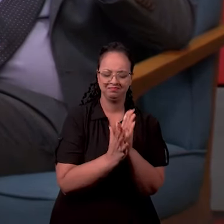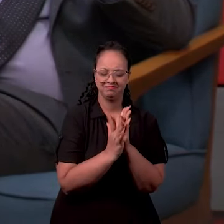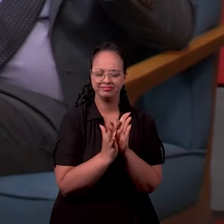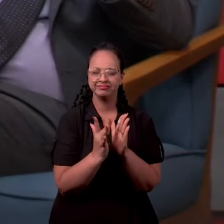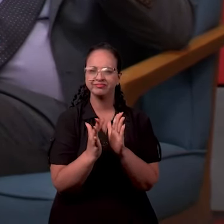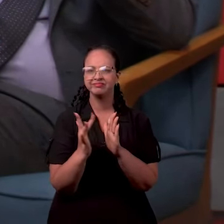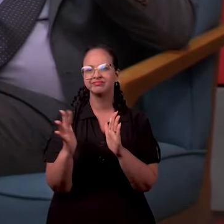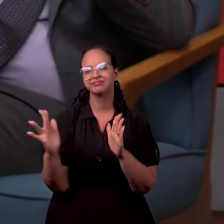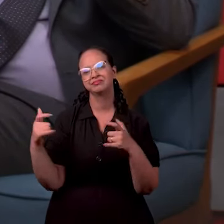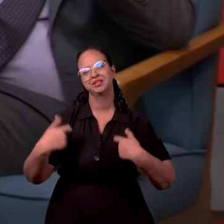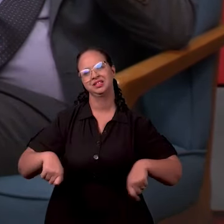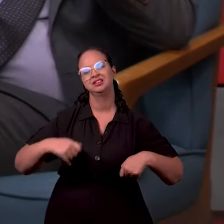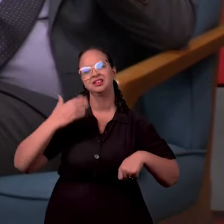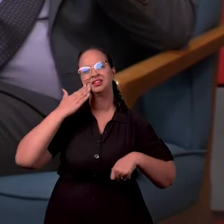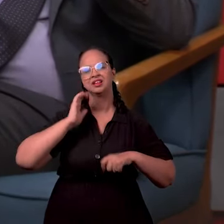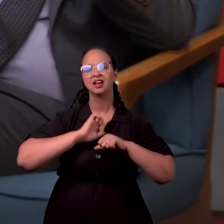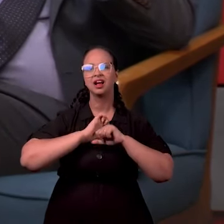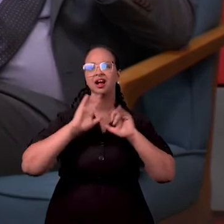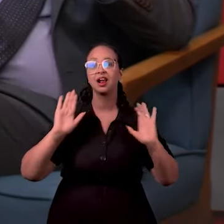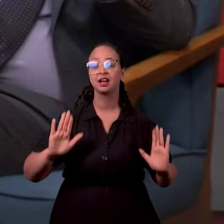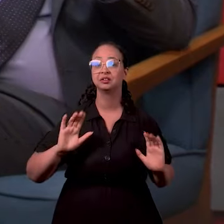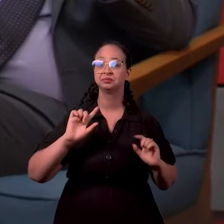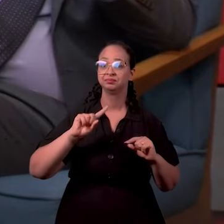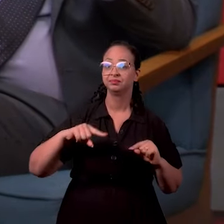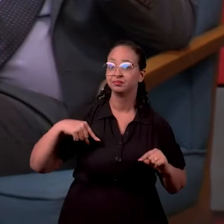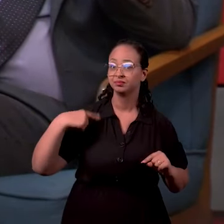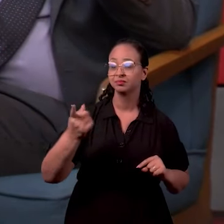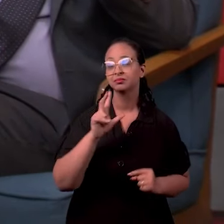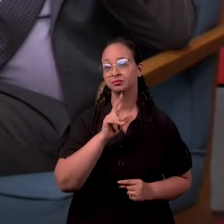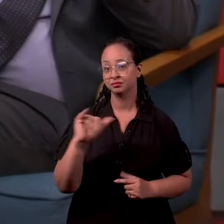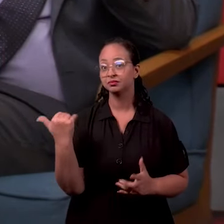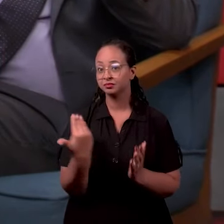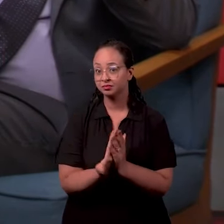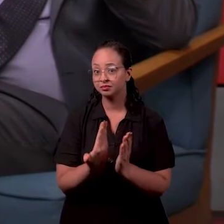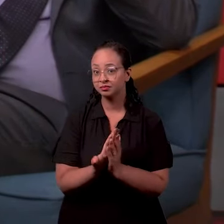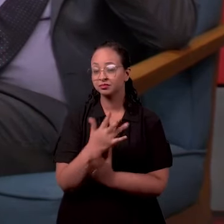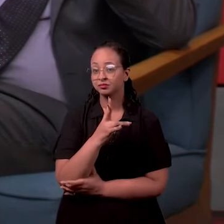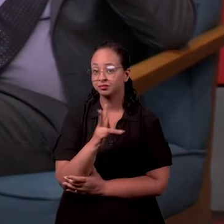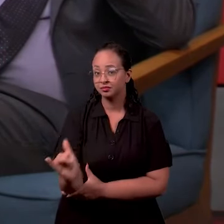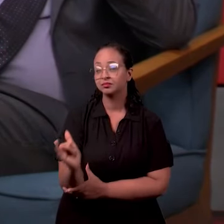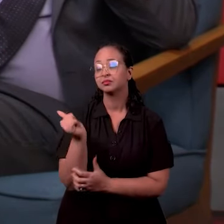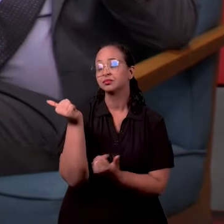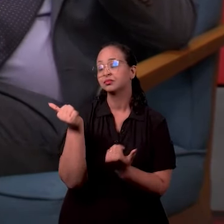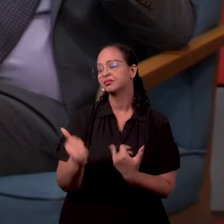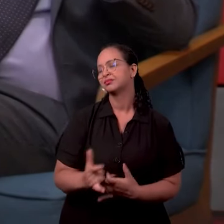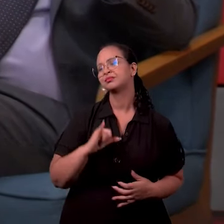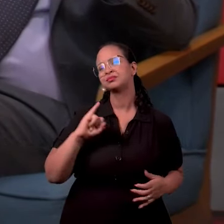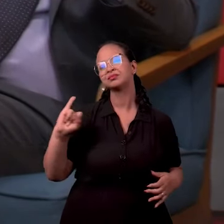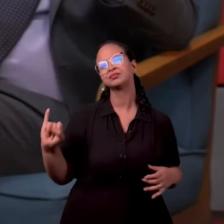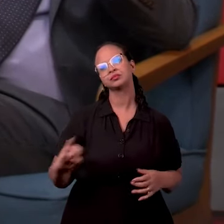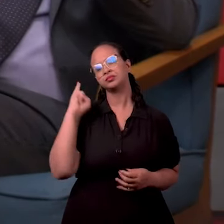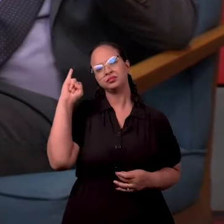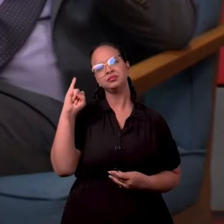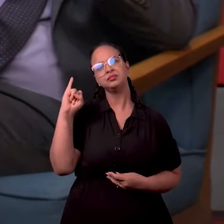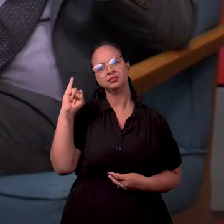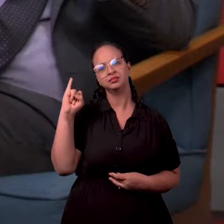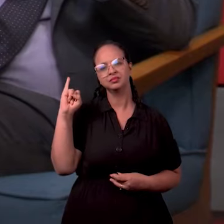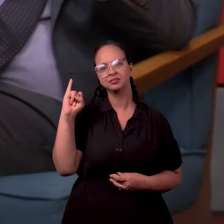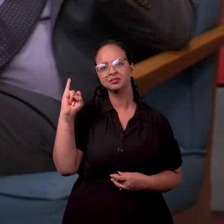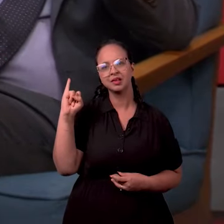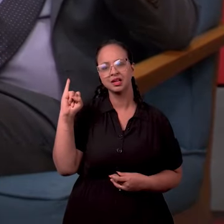que nós precisamos entender cada vez melhor isso. No próximo evento nós vamos falar sobre a